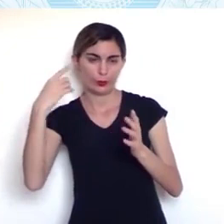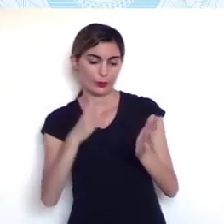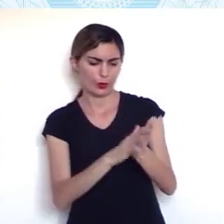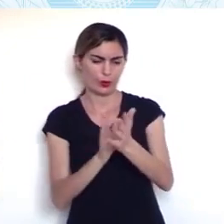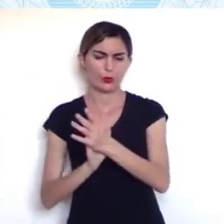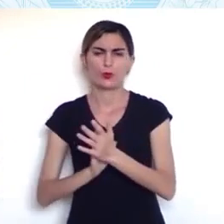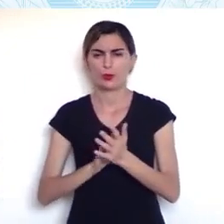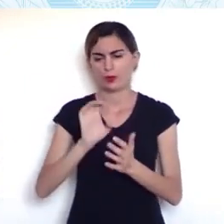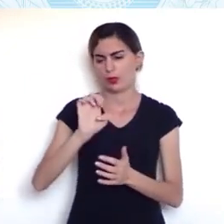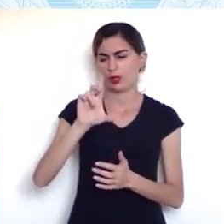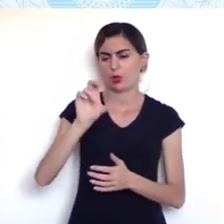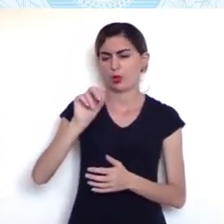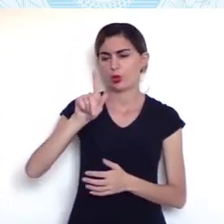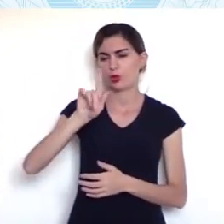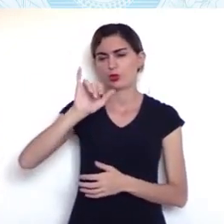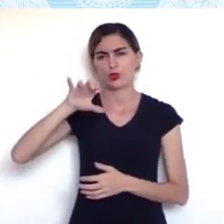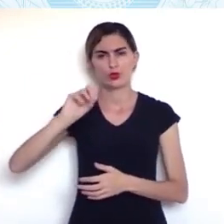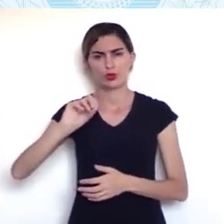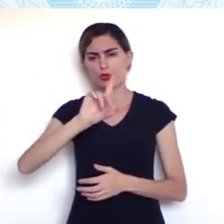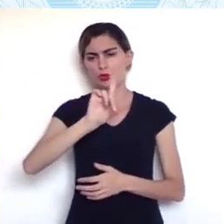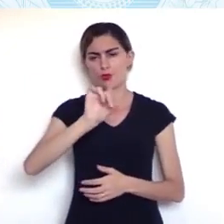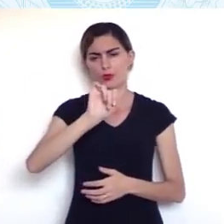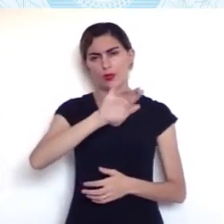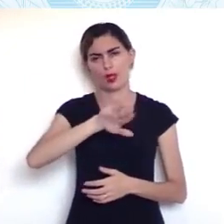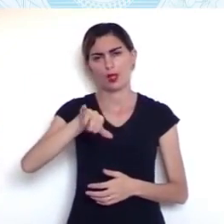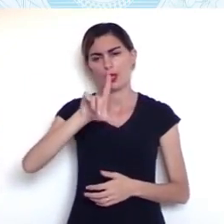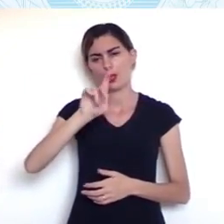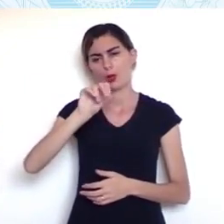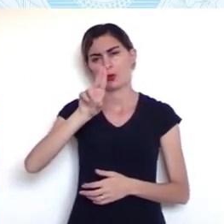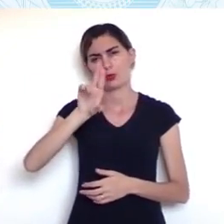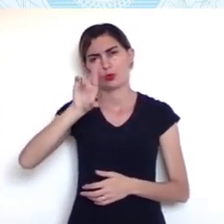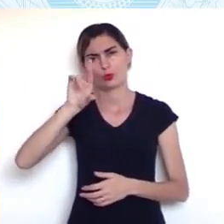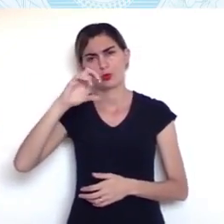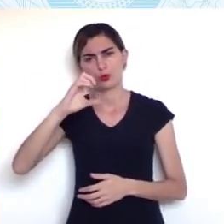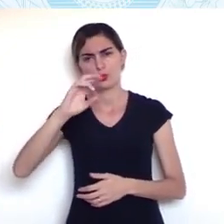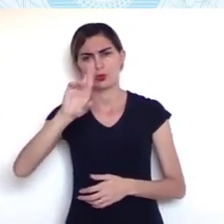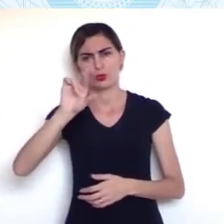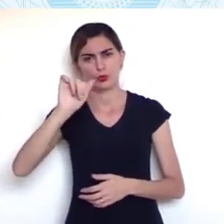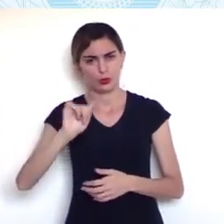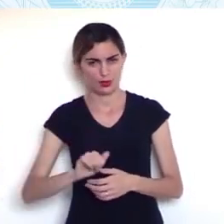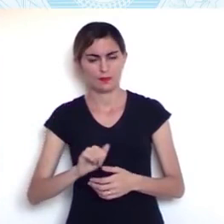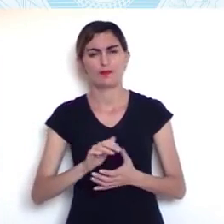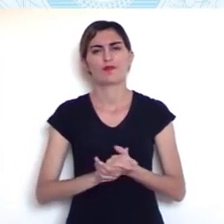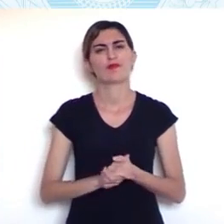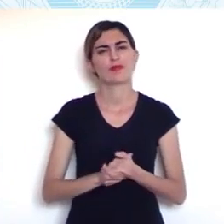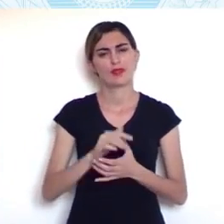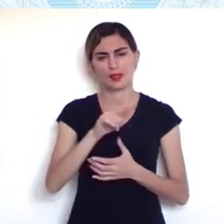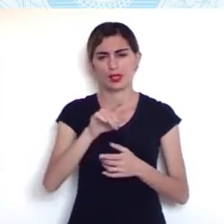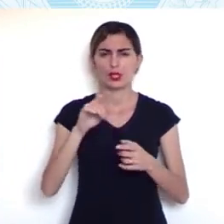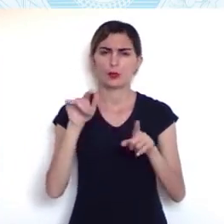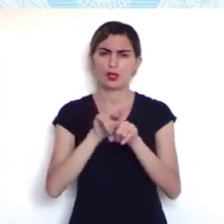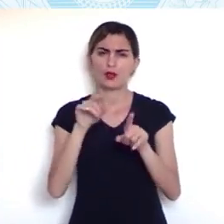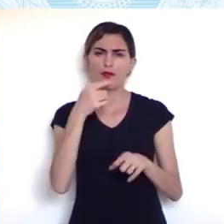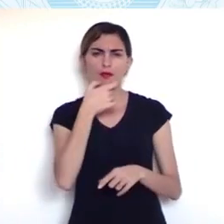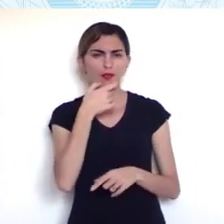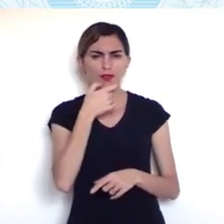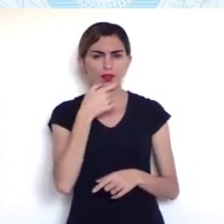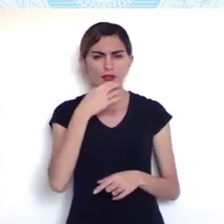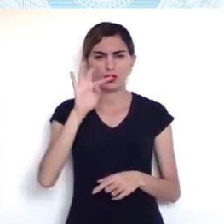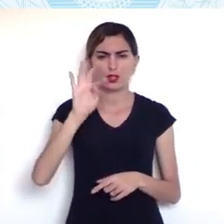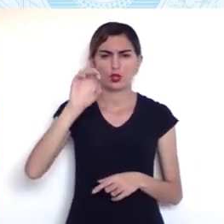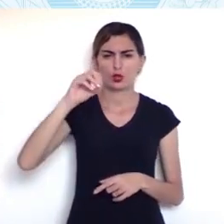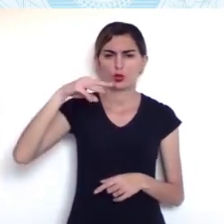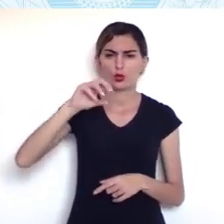Loucura do grande Erasmo de Roterdã. Na Inglaterra, o Thomas More,